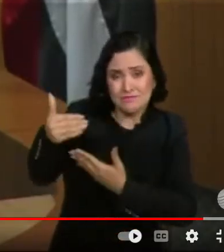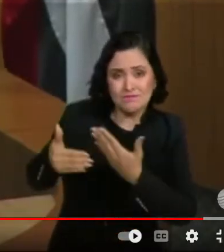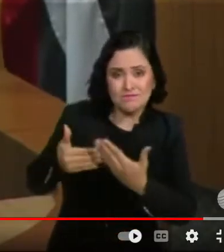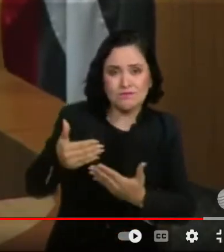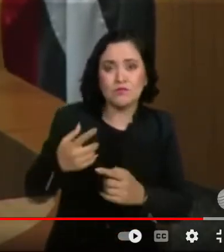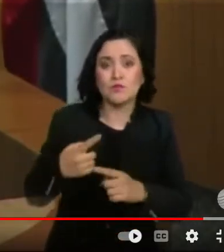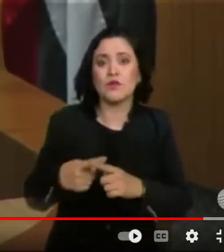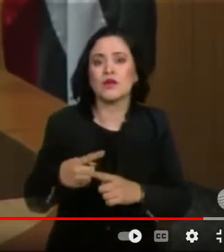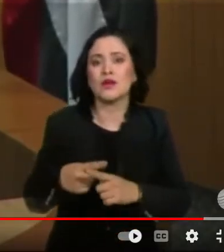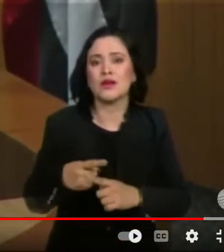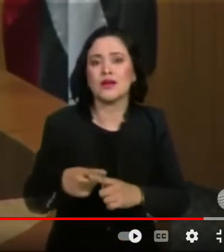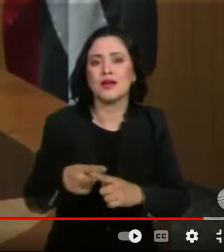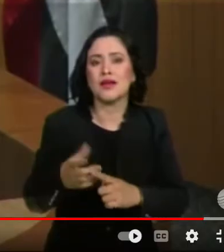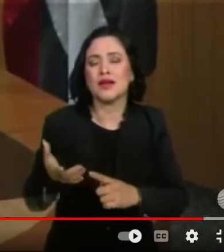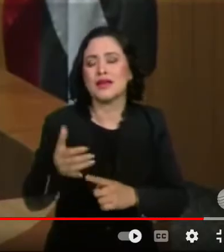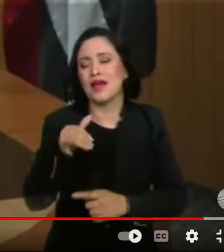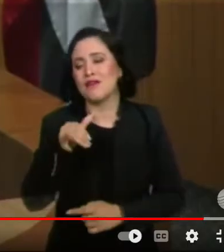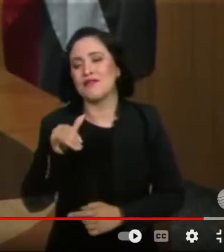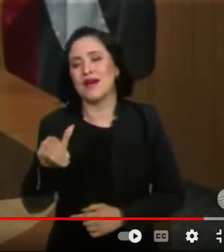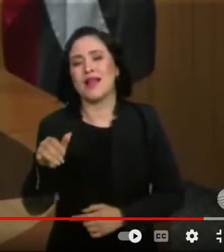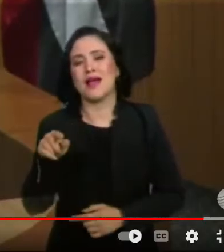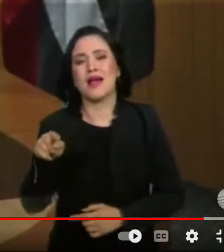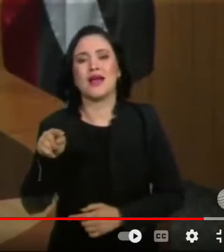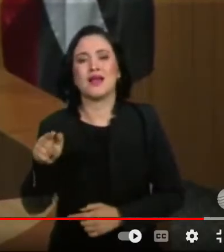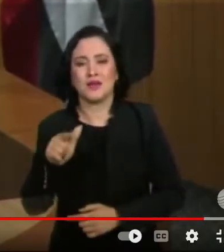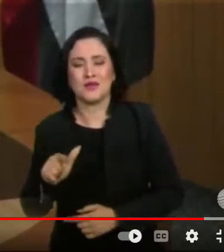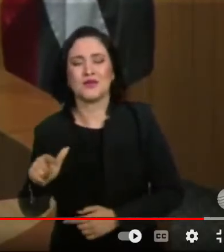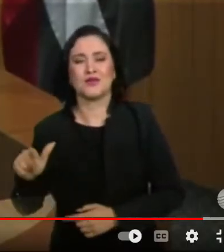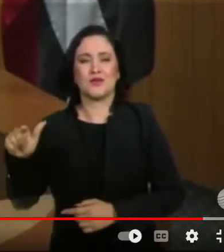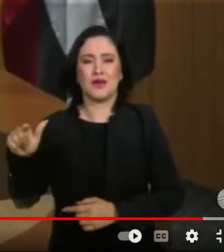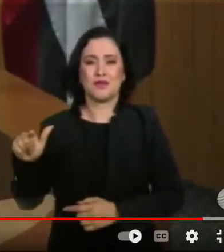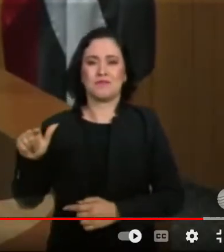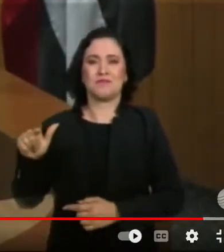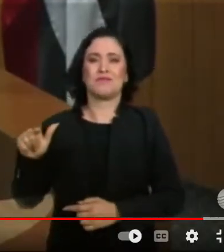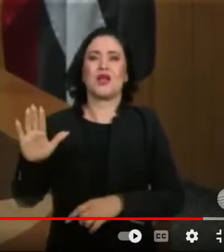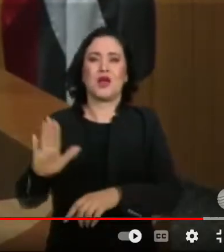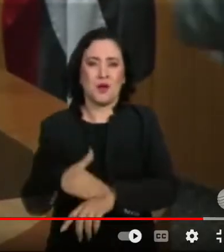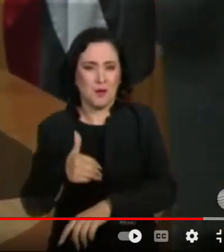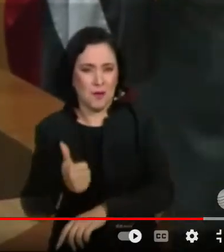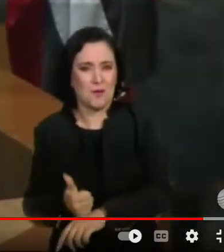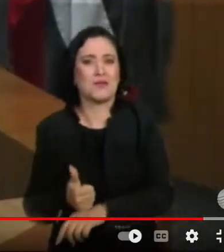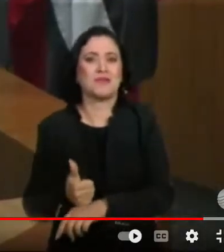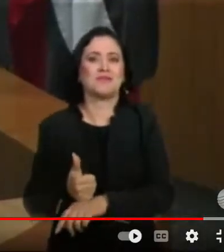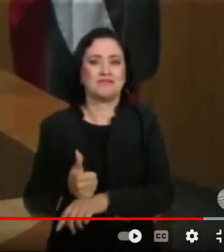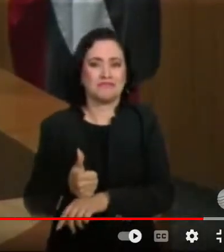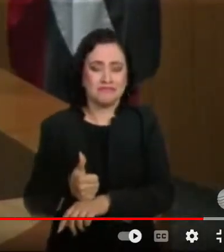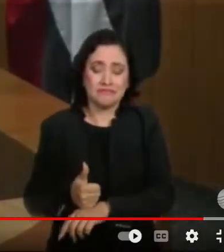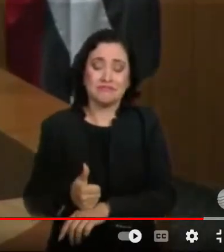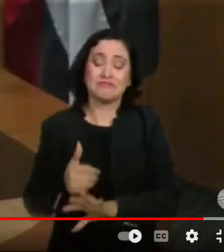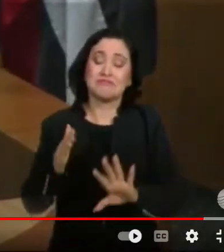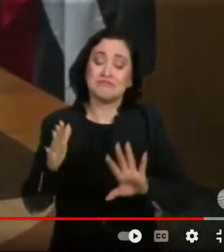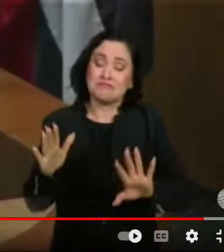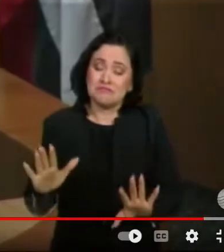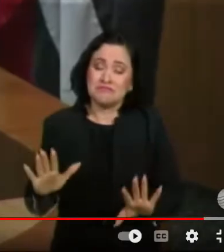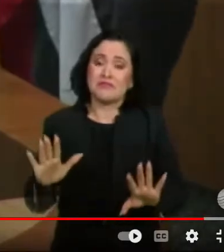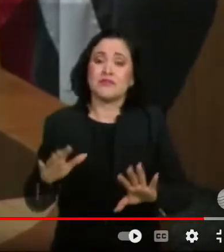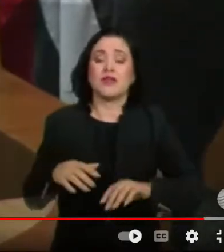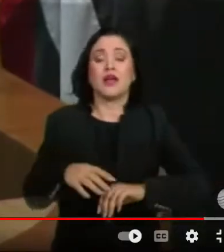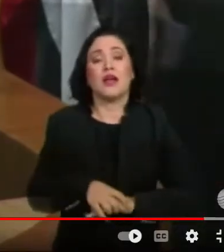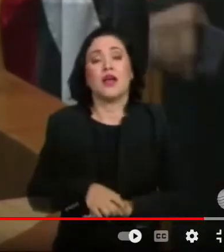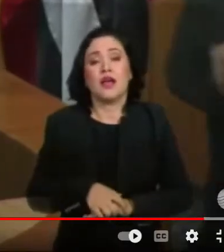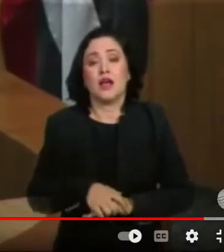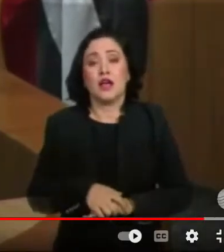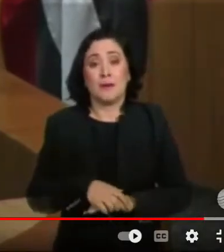de dizer a eles que eles vão continuar. Mas o golpe está aí, cai quem quer, porque no dia 6 de outubro, ganhando ou perdendo, todo esse pessoal